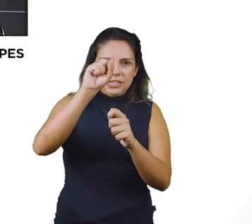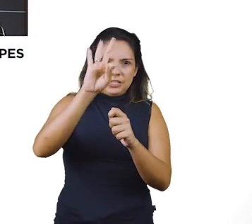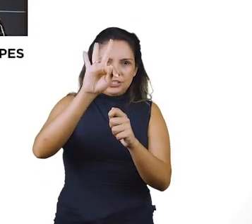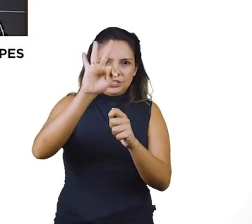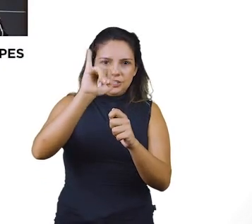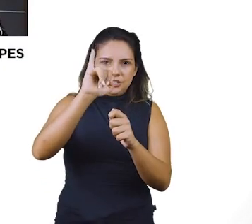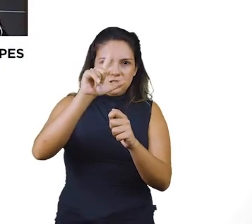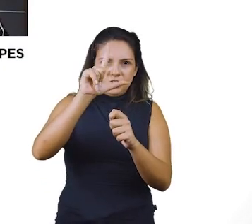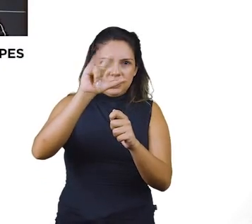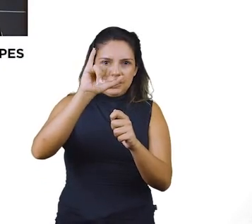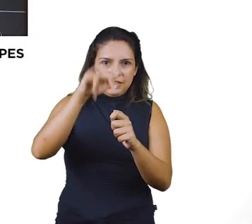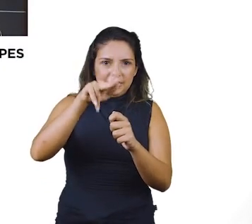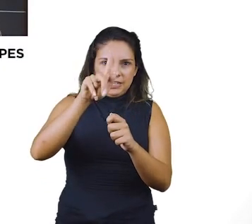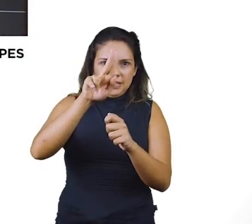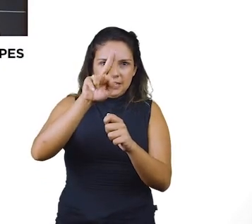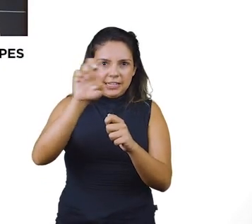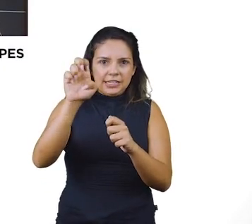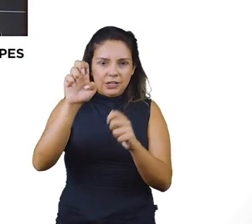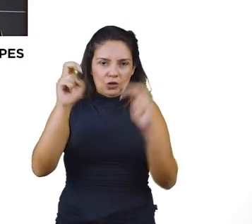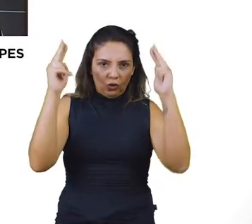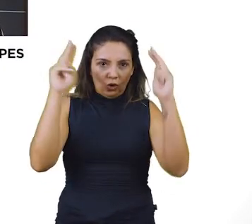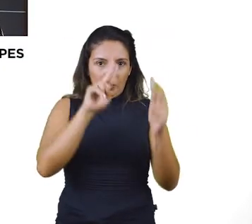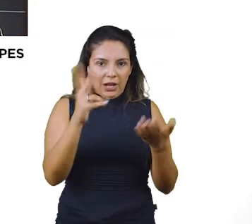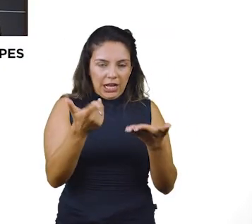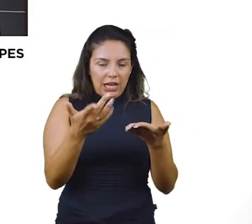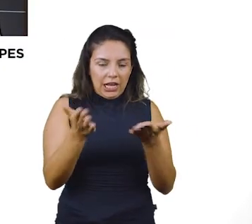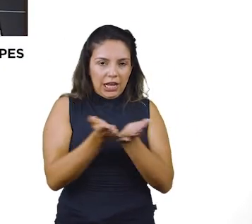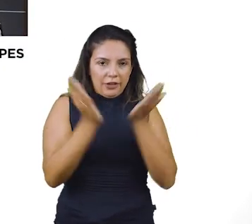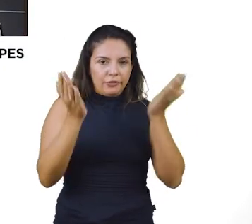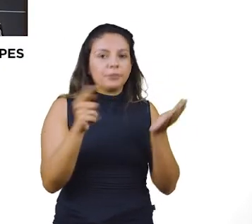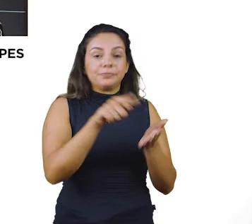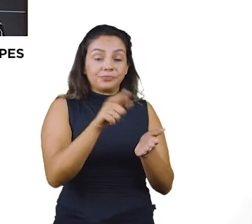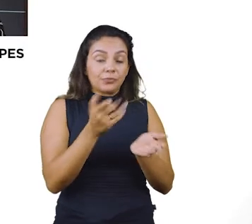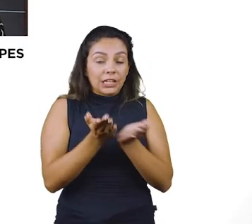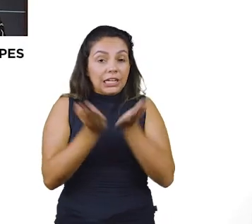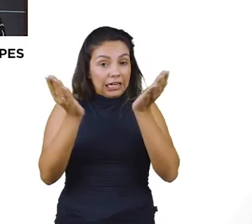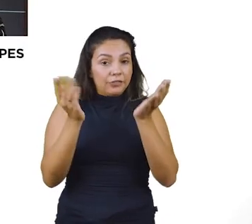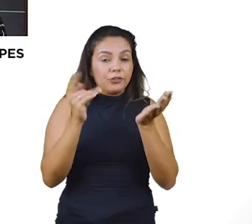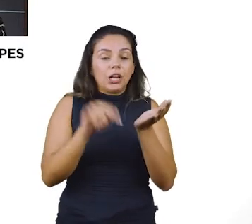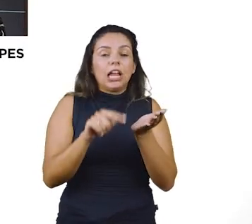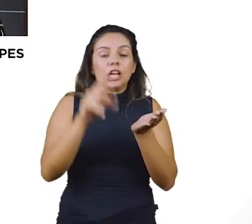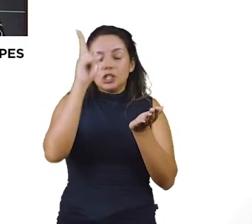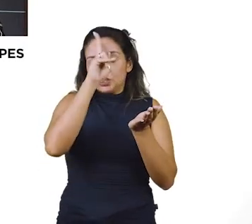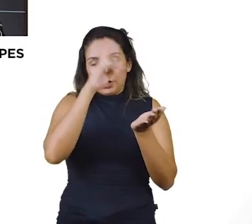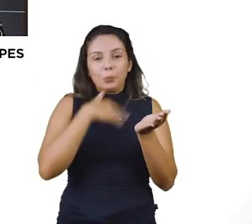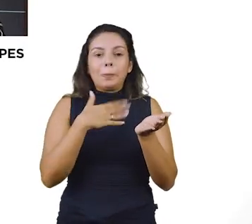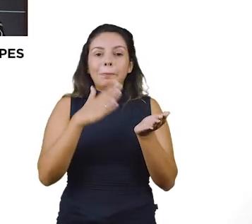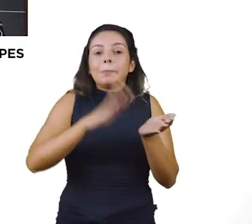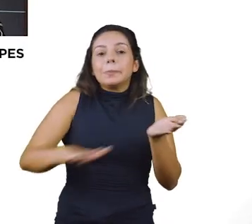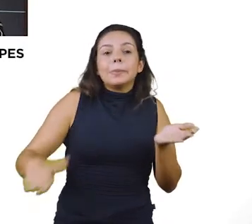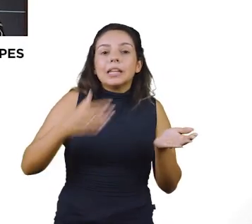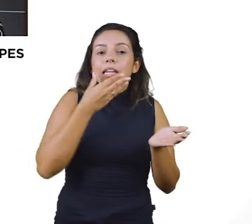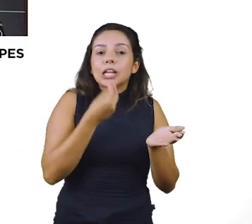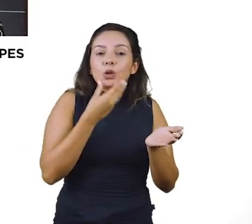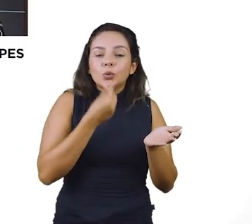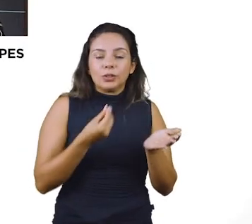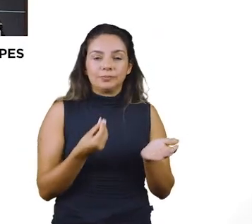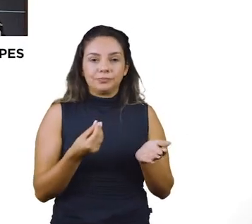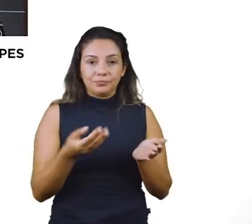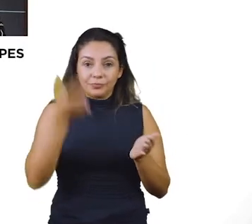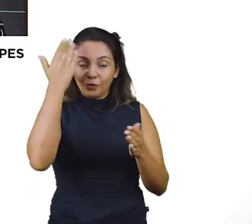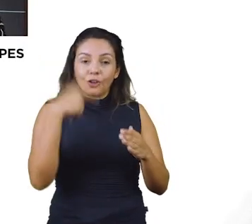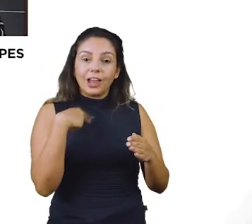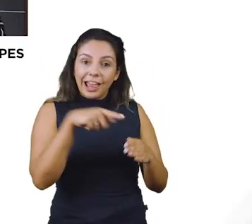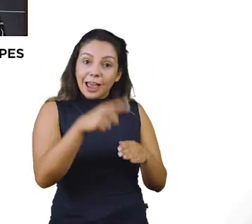bom você lembrar de O Estilingue, né? O Estilingue, História de um Menino. Me lembro que a gente conversou muito sobre esse meu livro em